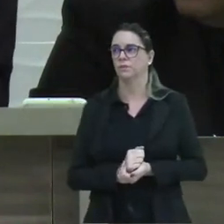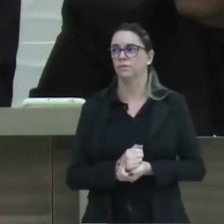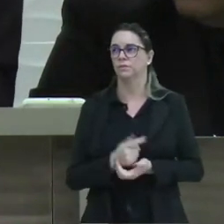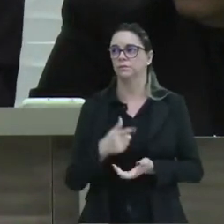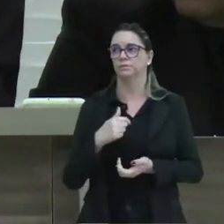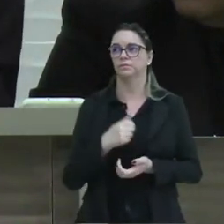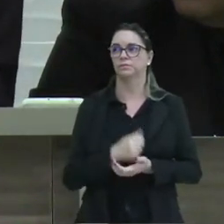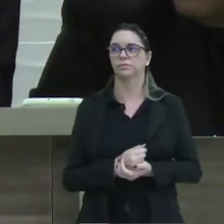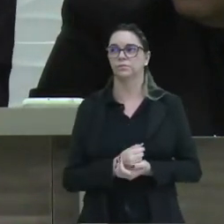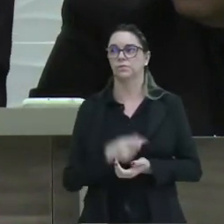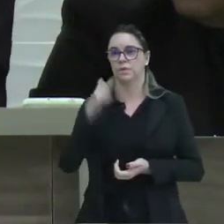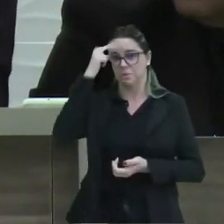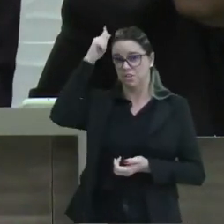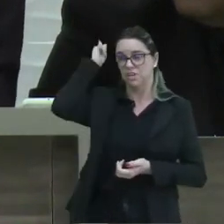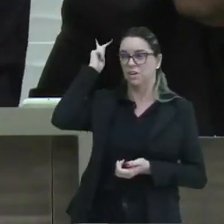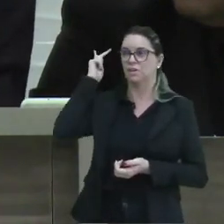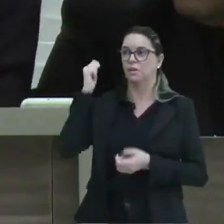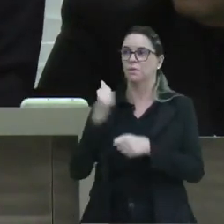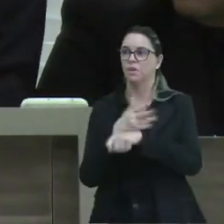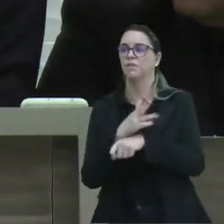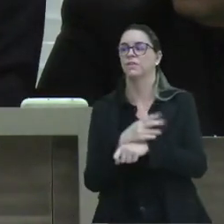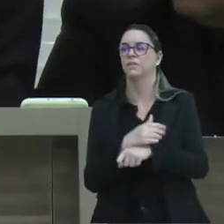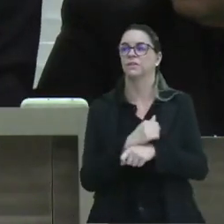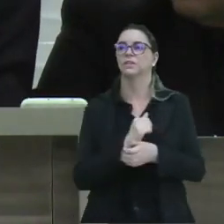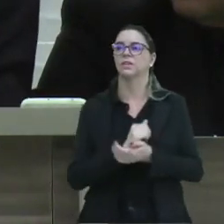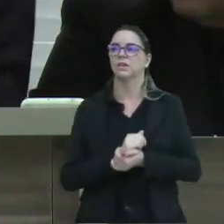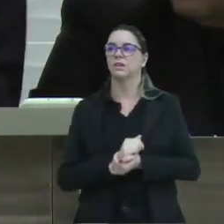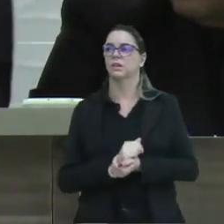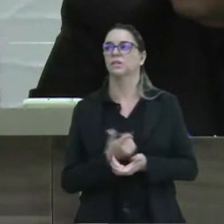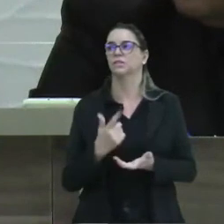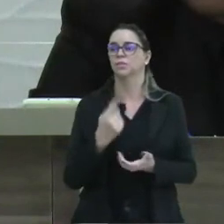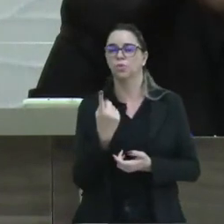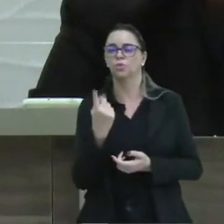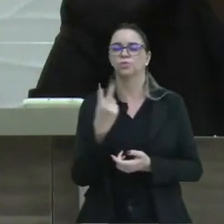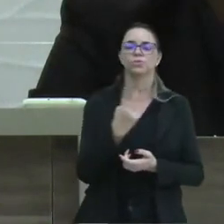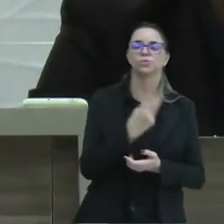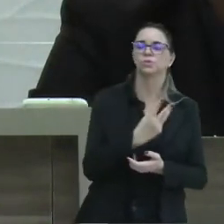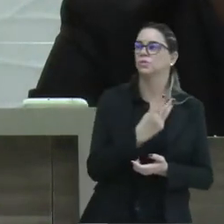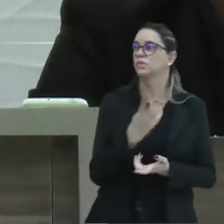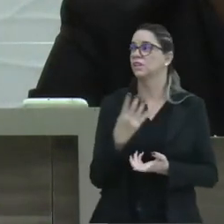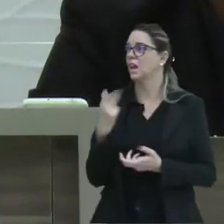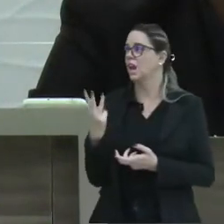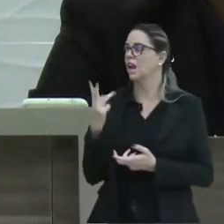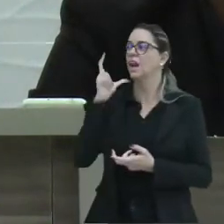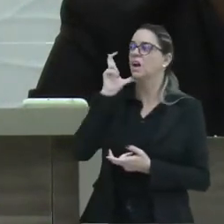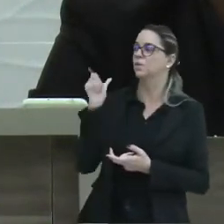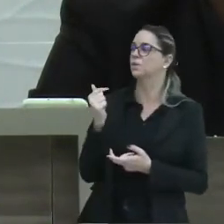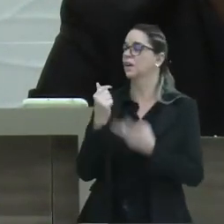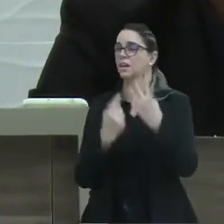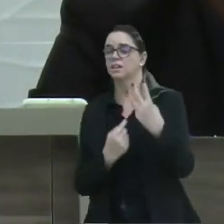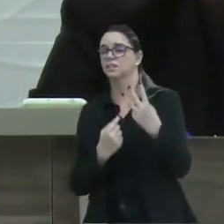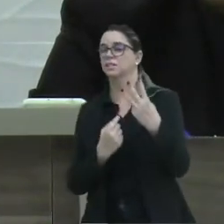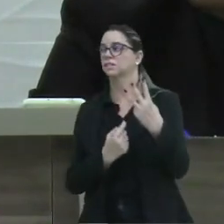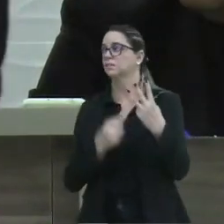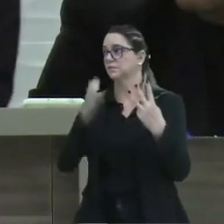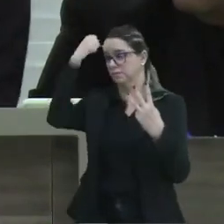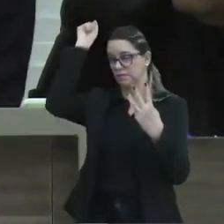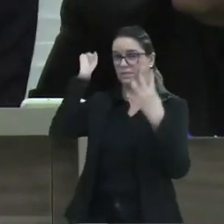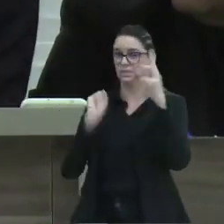Vereador Pachequinho aprova. Um voto de Júnior aprovando, de Padre 2, de Léo 3, de Nilton 4, de Sidiclei